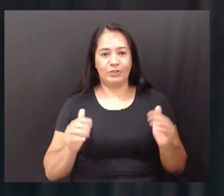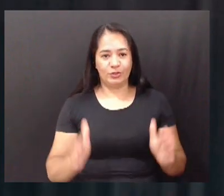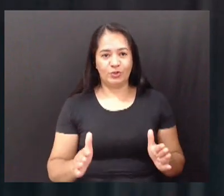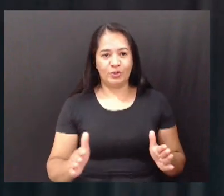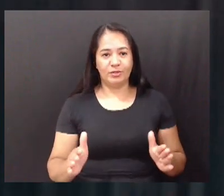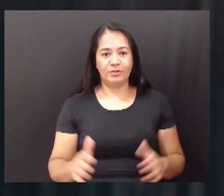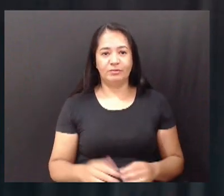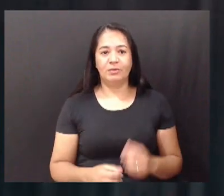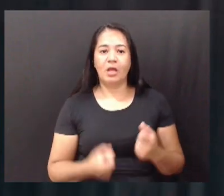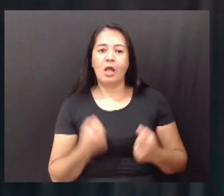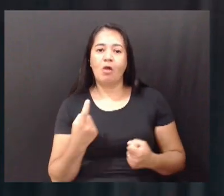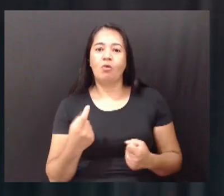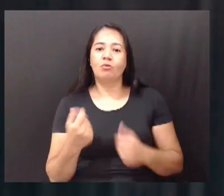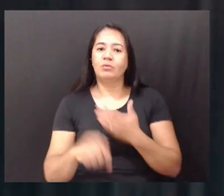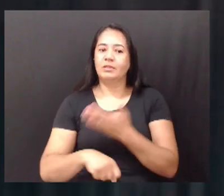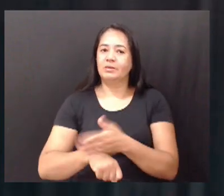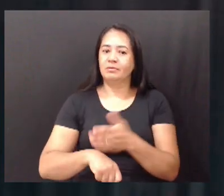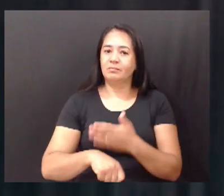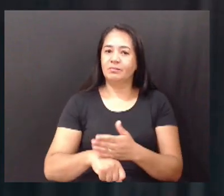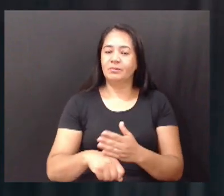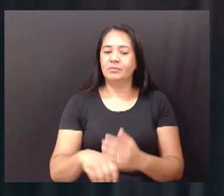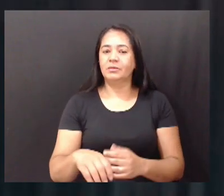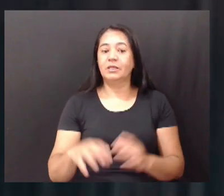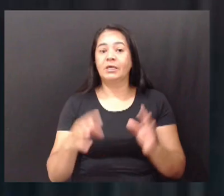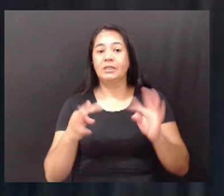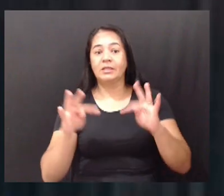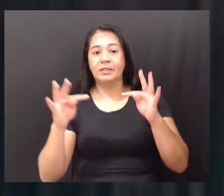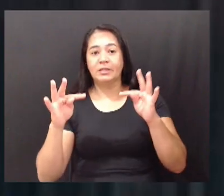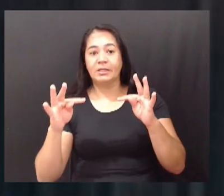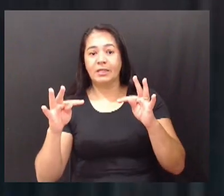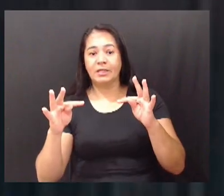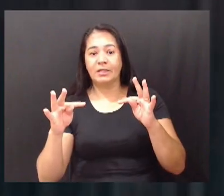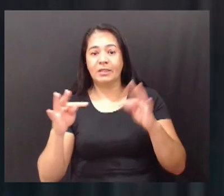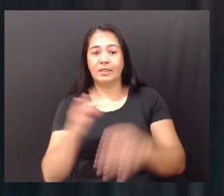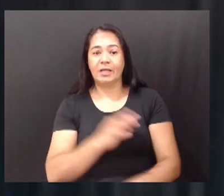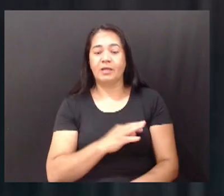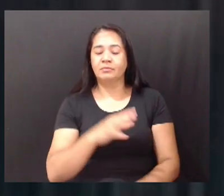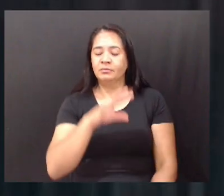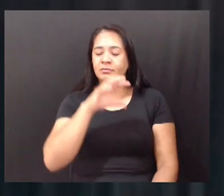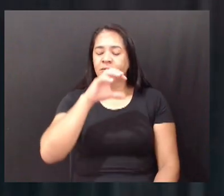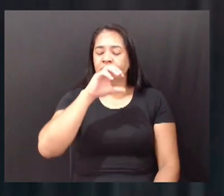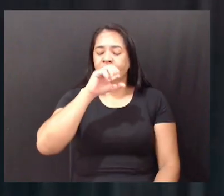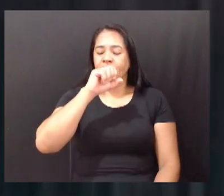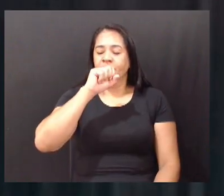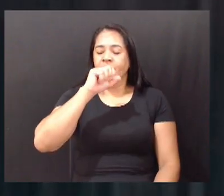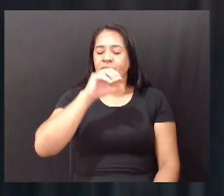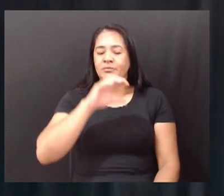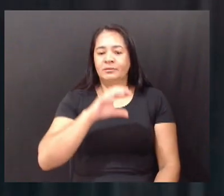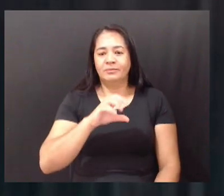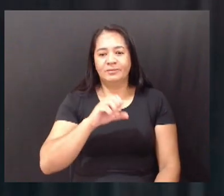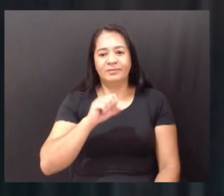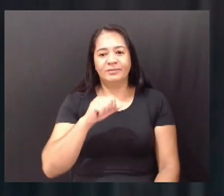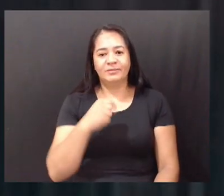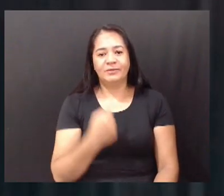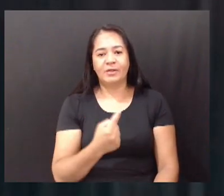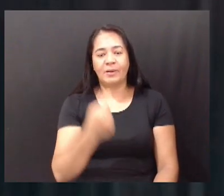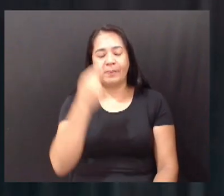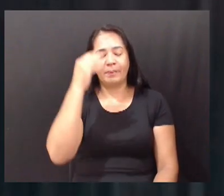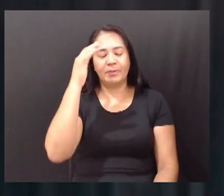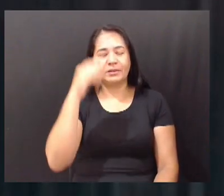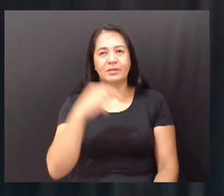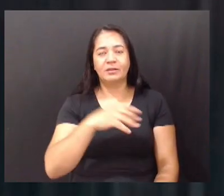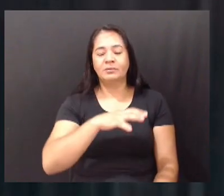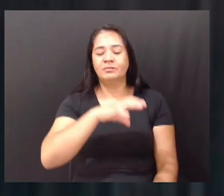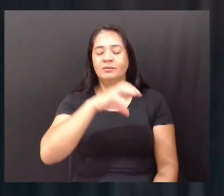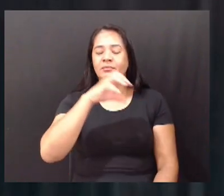exercícios, por exemplo, técnica de respiração, que a Valéria falou, de parar e respirar, às vezes só a gente pensar, por exemplo, eu vou esperar 5 minutinhos.